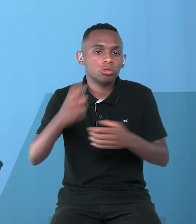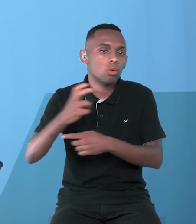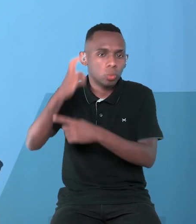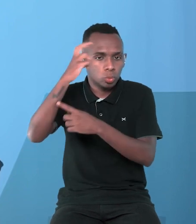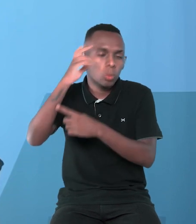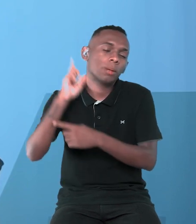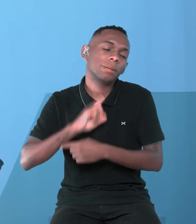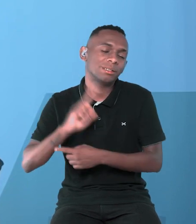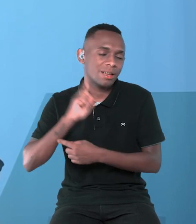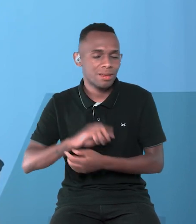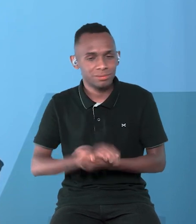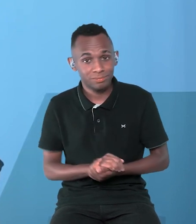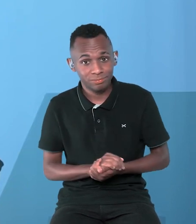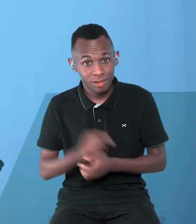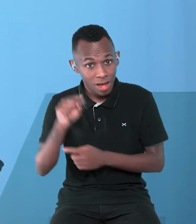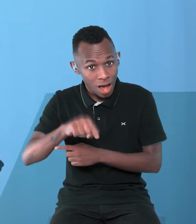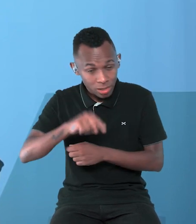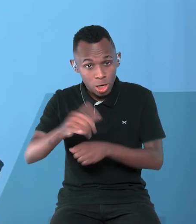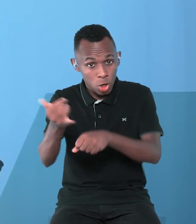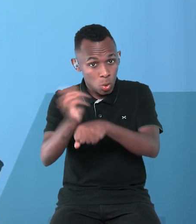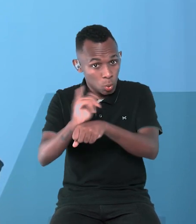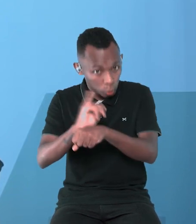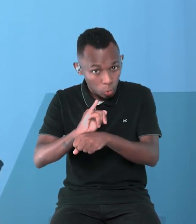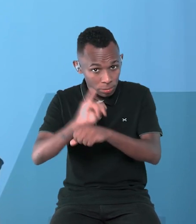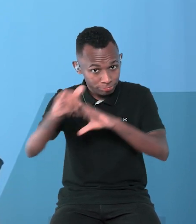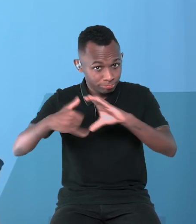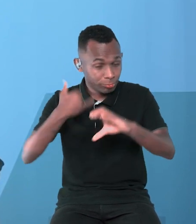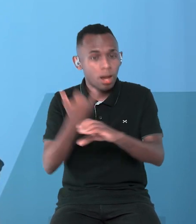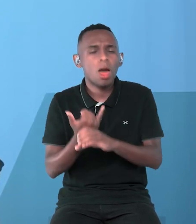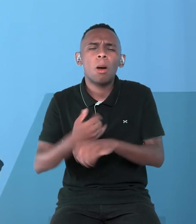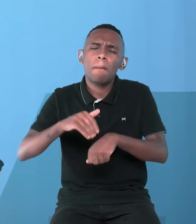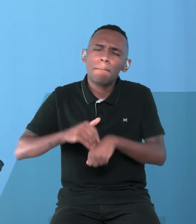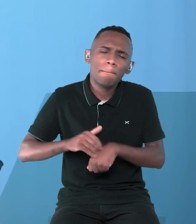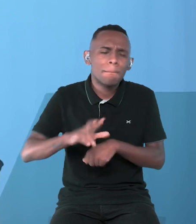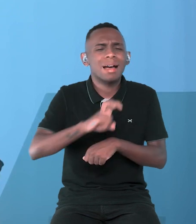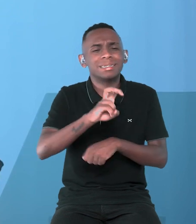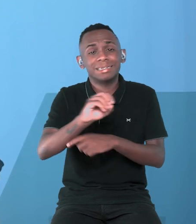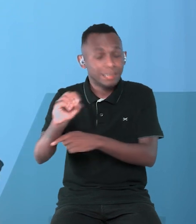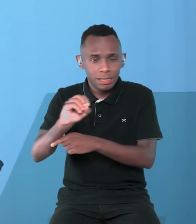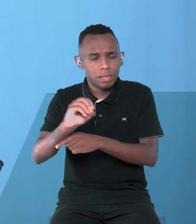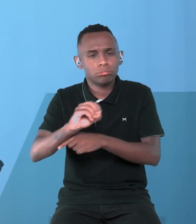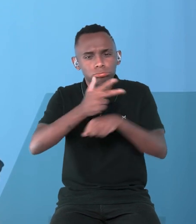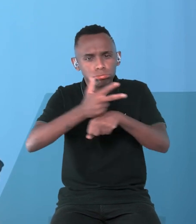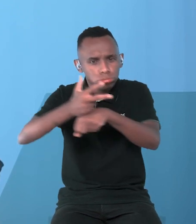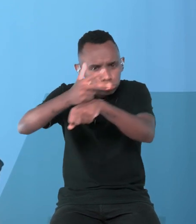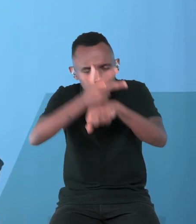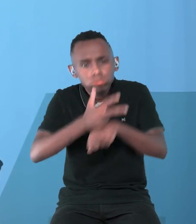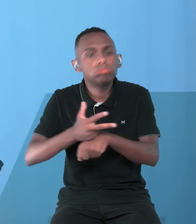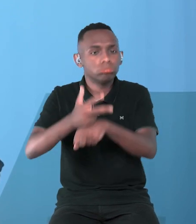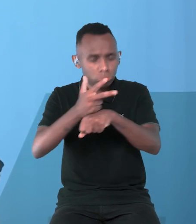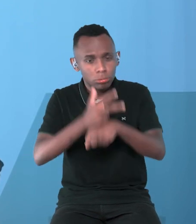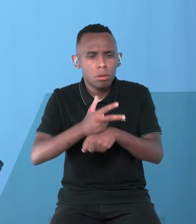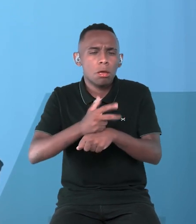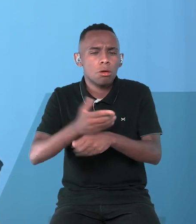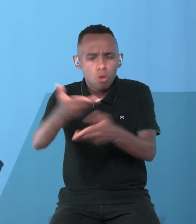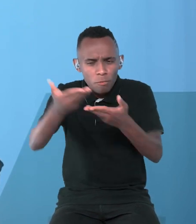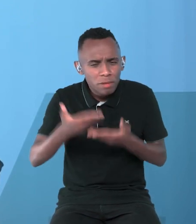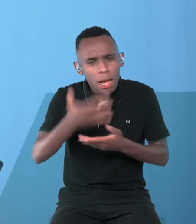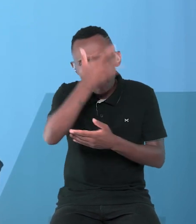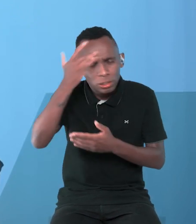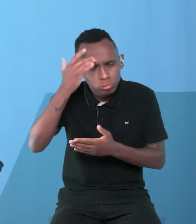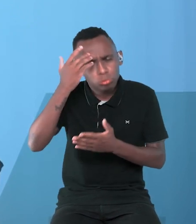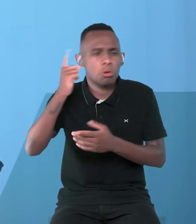de Minas Gerais. Aqui no canal do Sempre um Papo no YouTube, são mais de 500 programas gravados com autores de